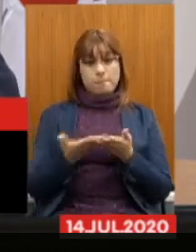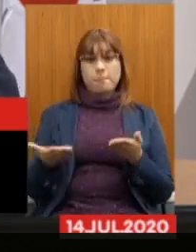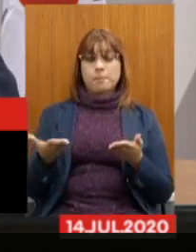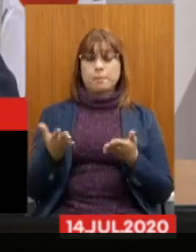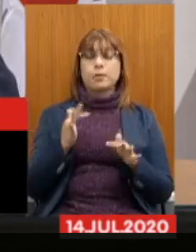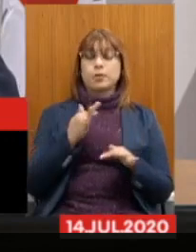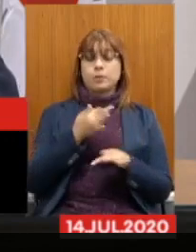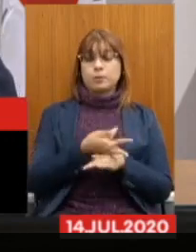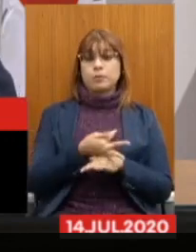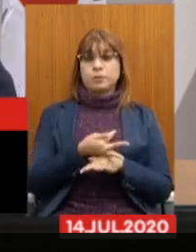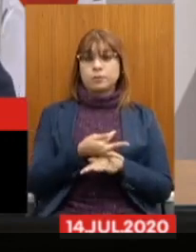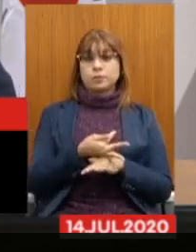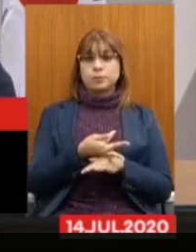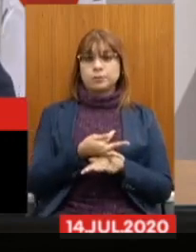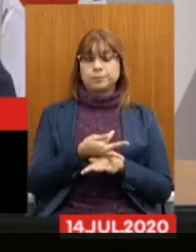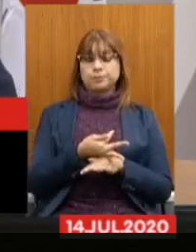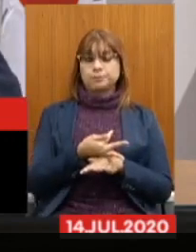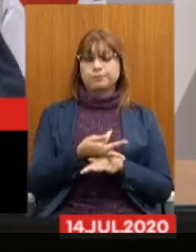Eu estou aqui